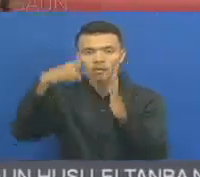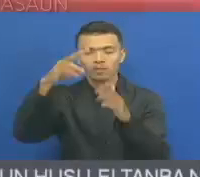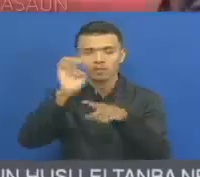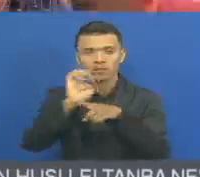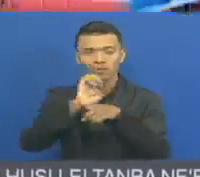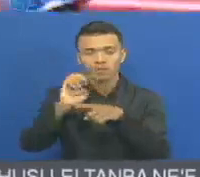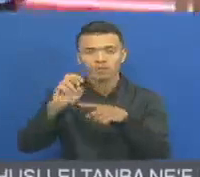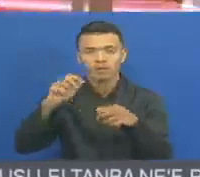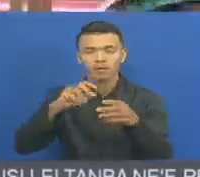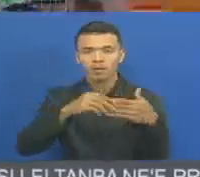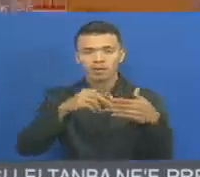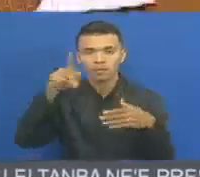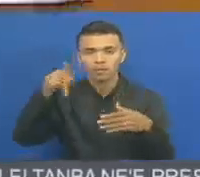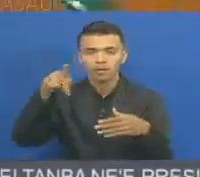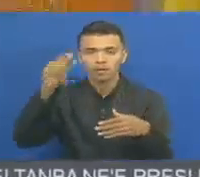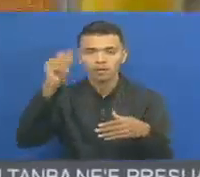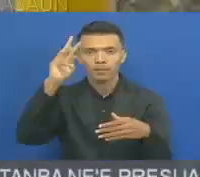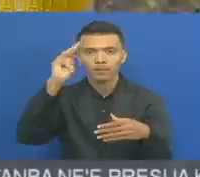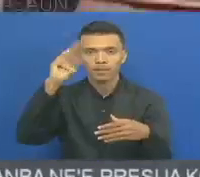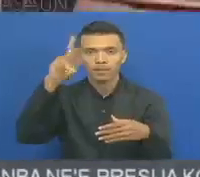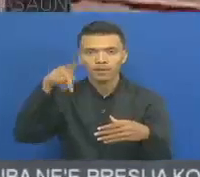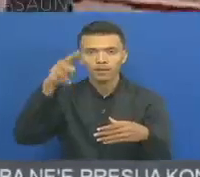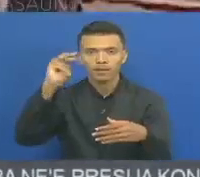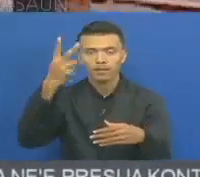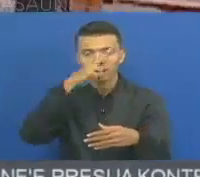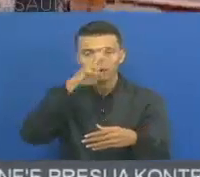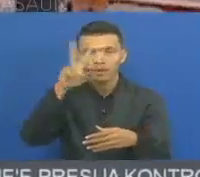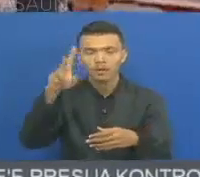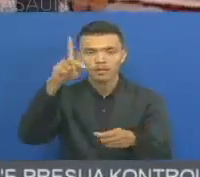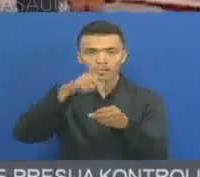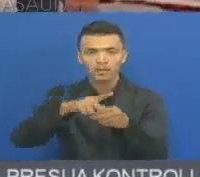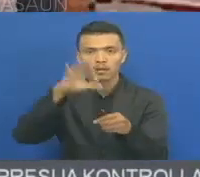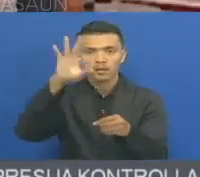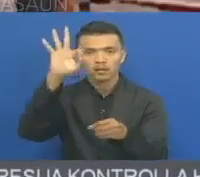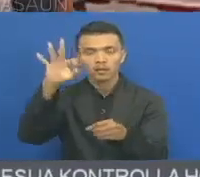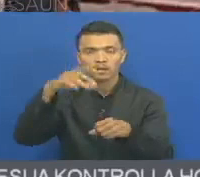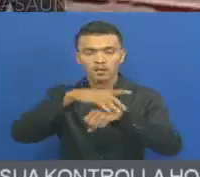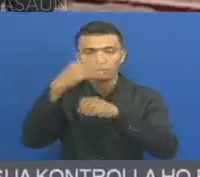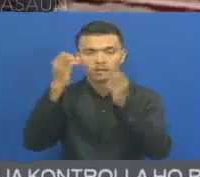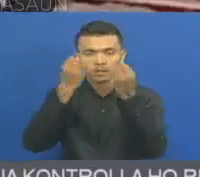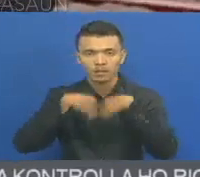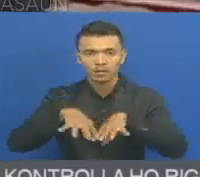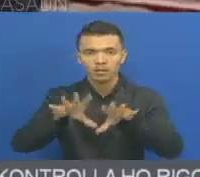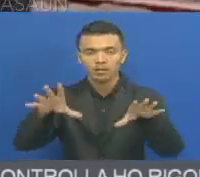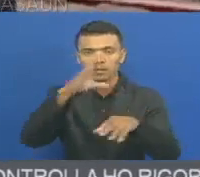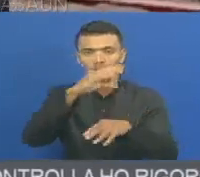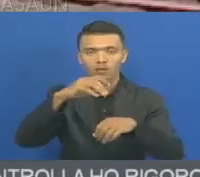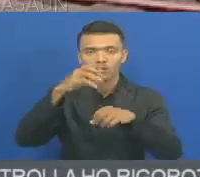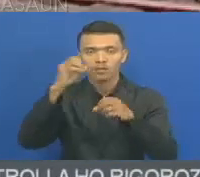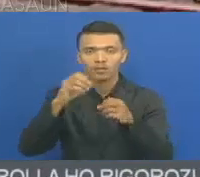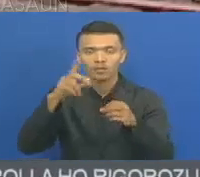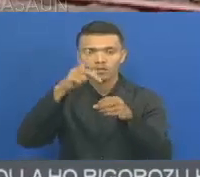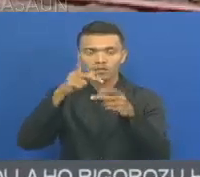né, a Autoridade Nacional Petróleo do Minerais identifica tam bloco mina Mata Sia e a Tassi no bloco Lima e a Raimaran Costa